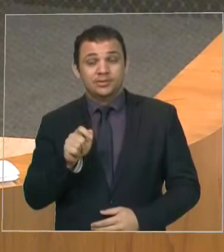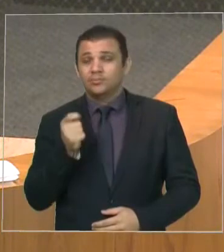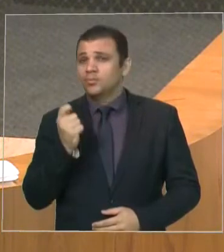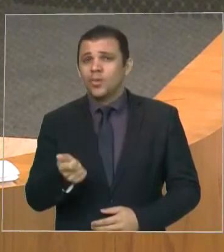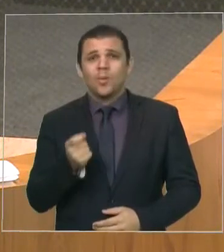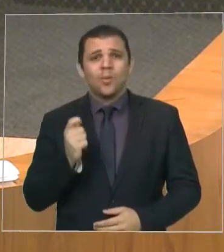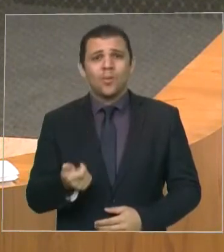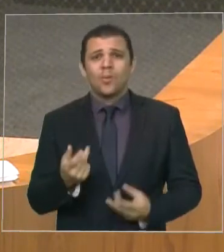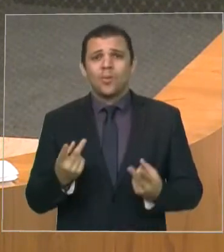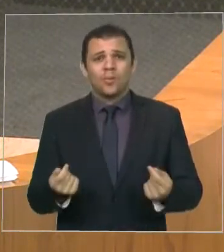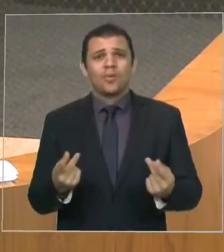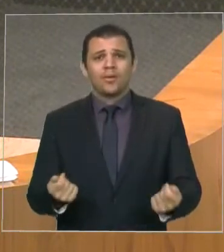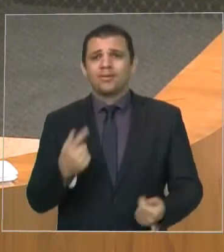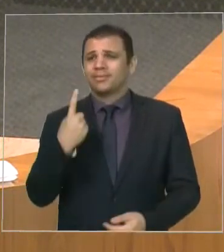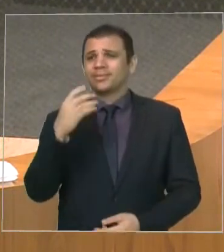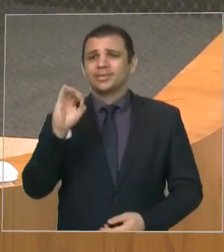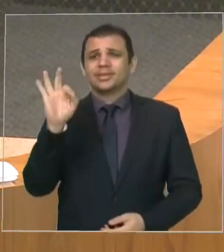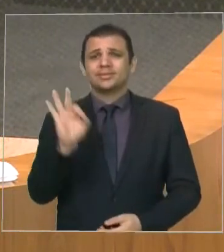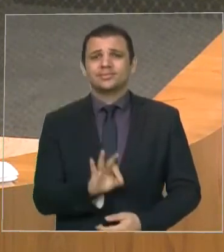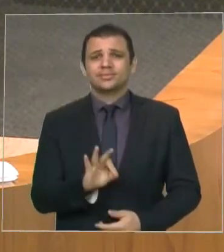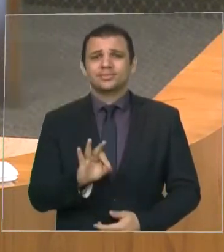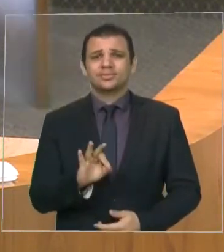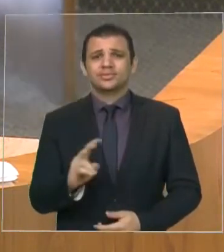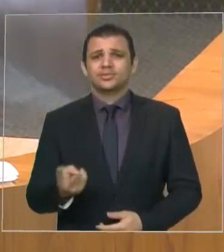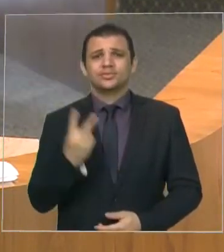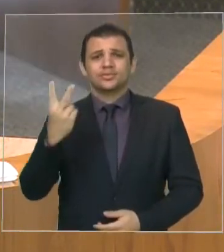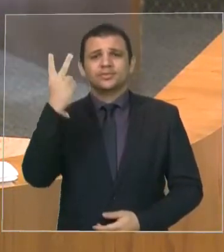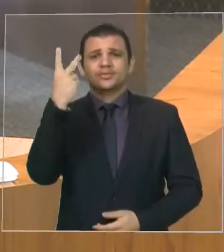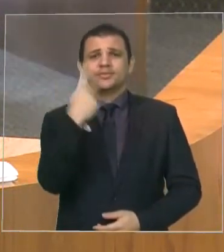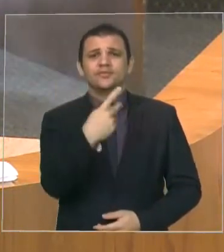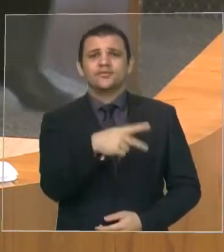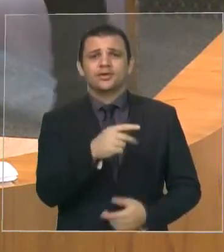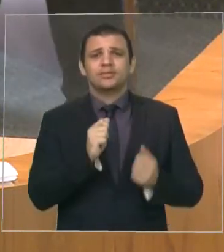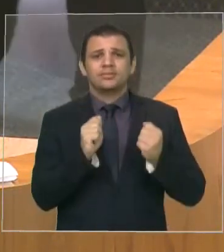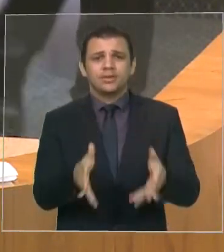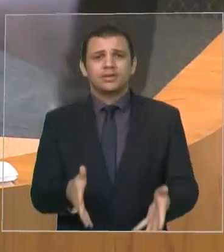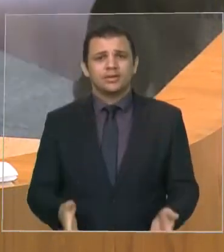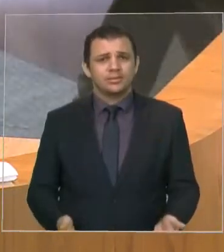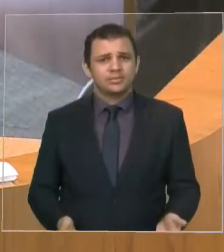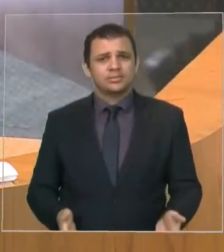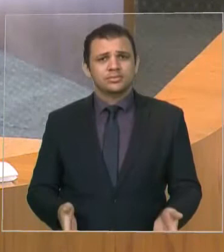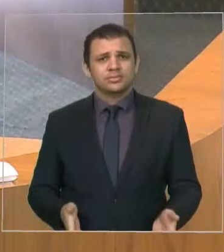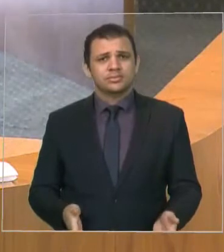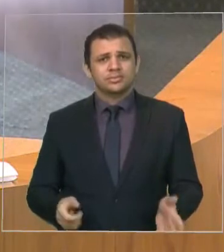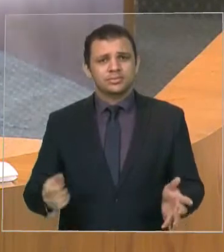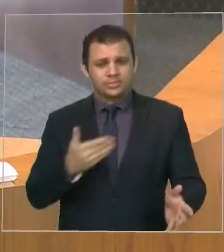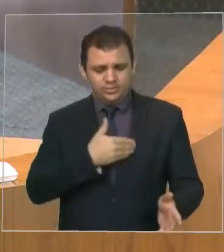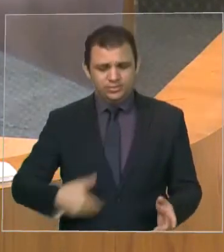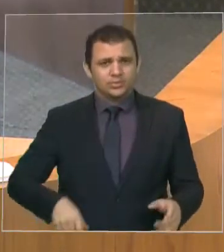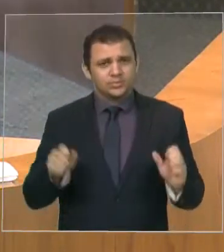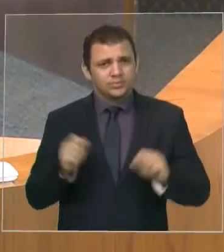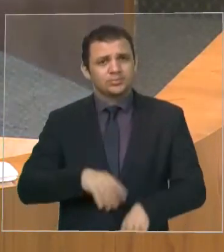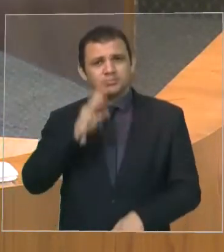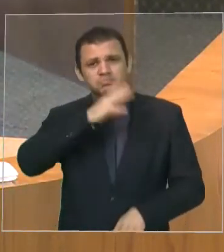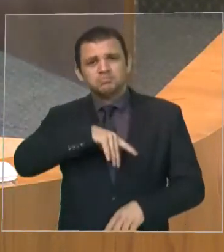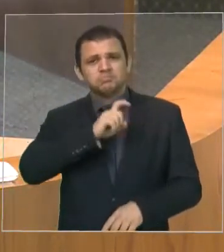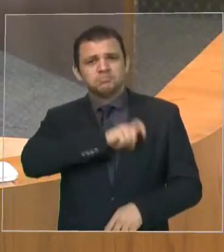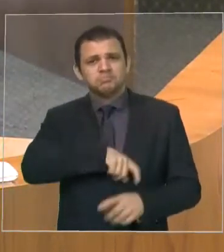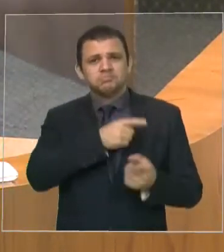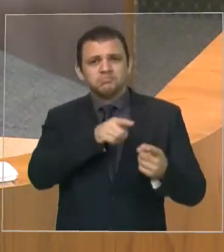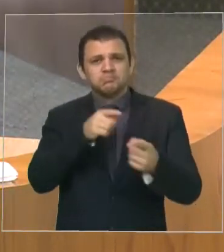sequer 10% desse valor para que o governador cometa tanta maldade.